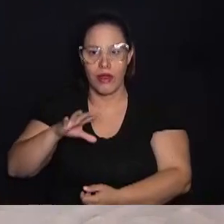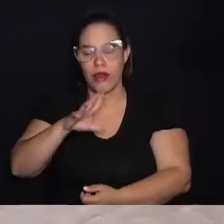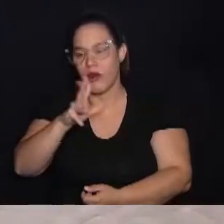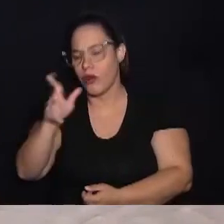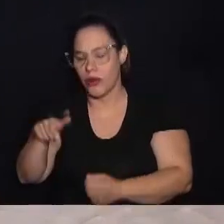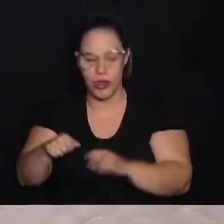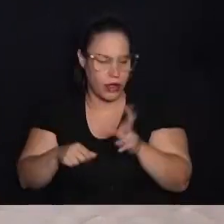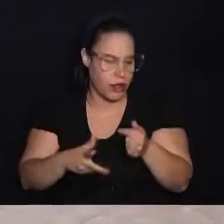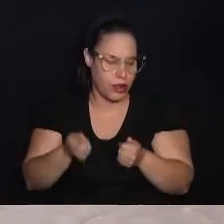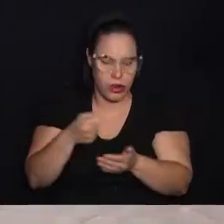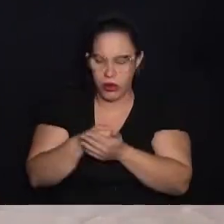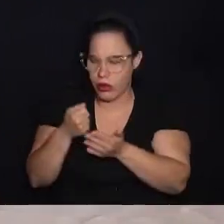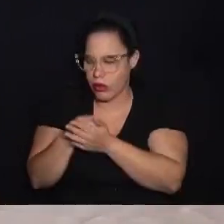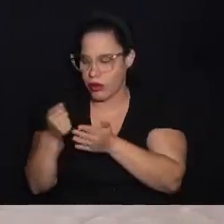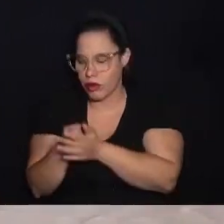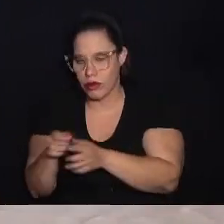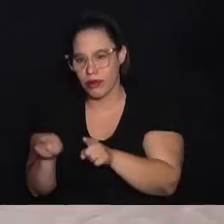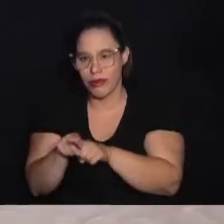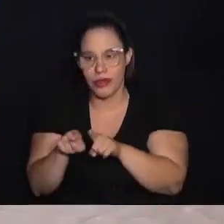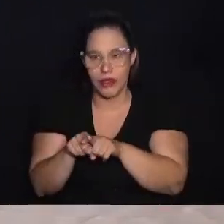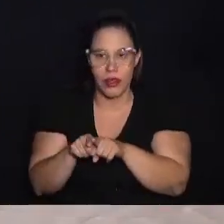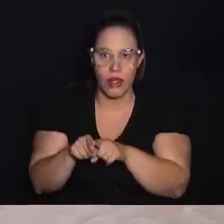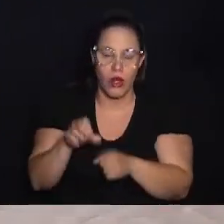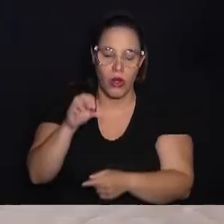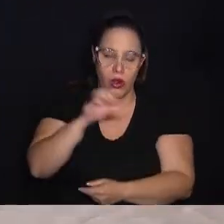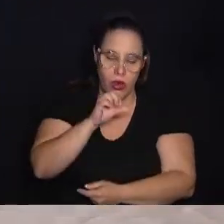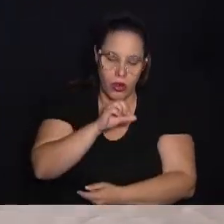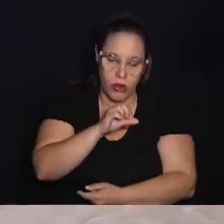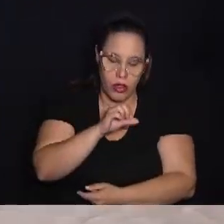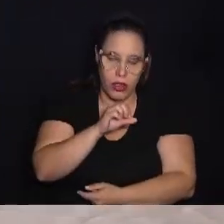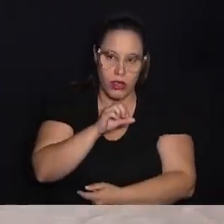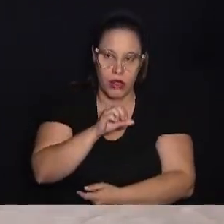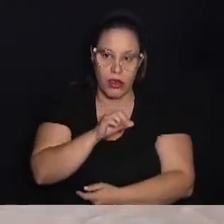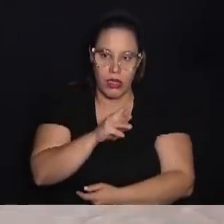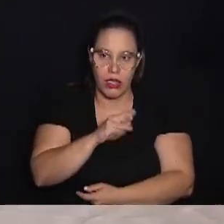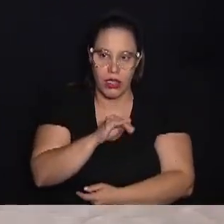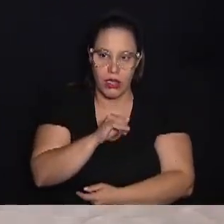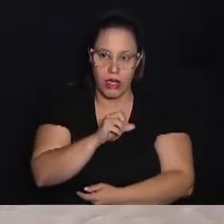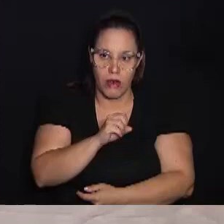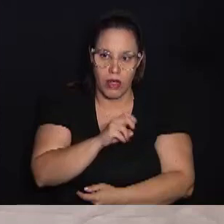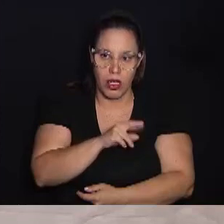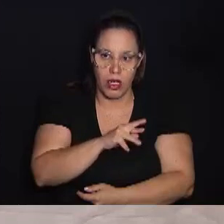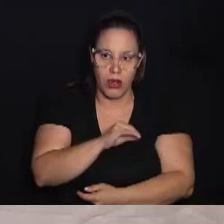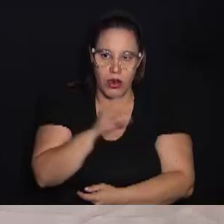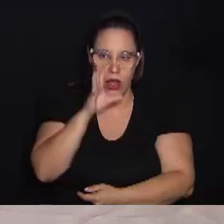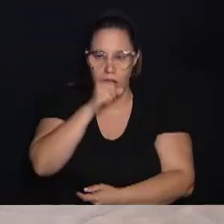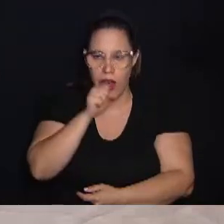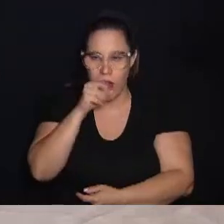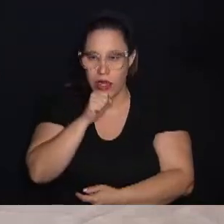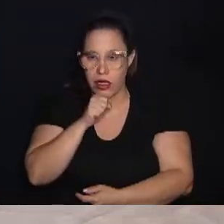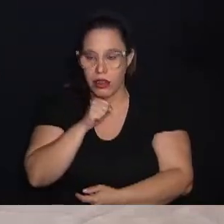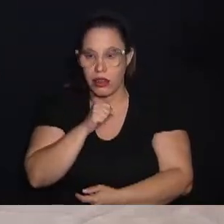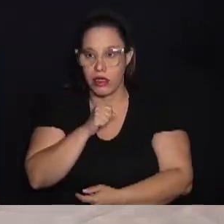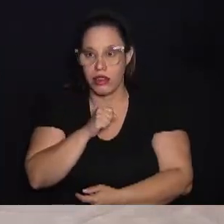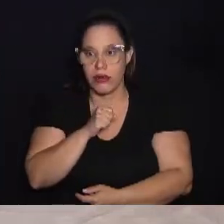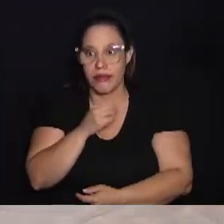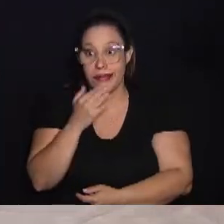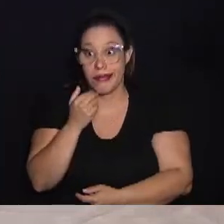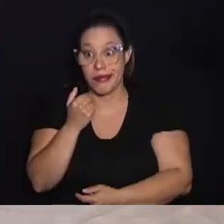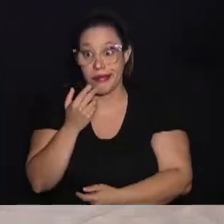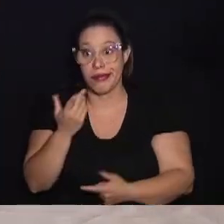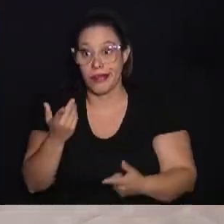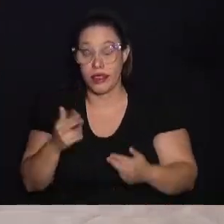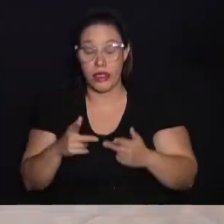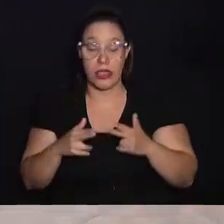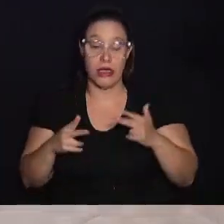outras coisas. Então, o 99 centavos da laranja ali ficou diluído num monte de outras coisas que você acabou comprando,